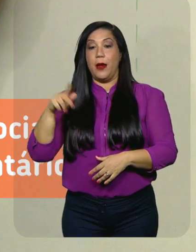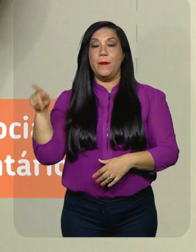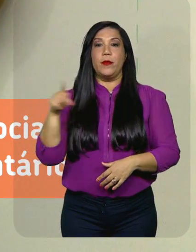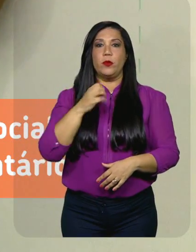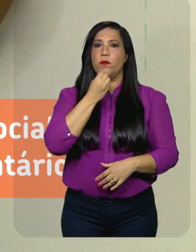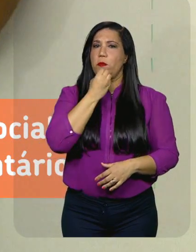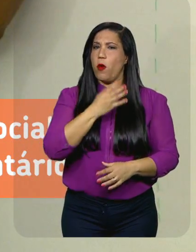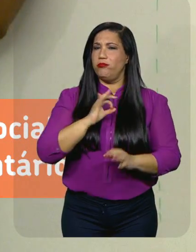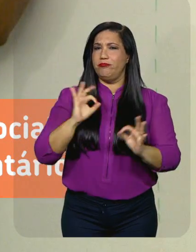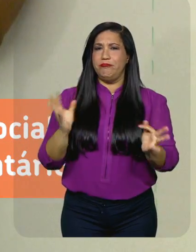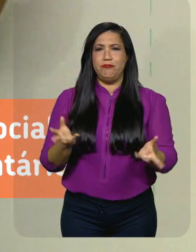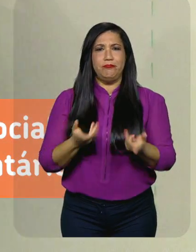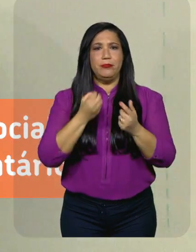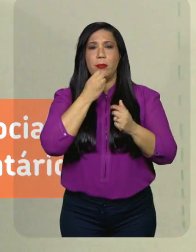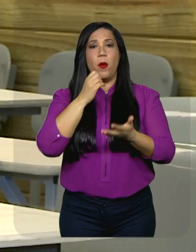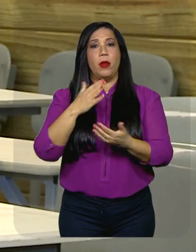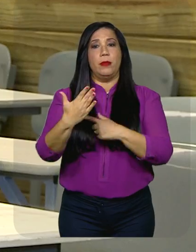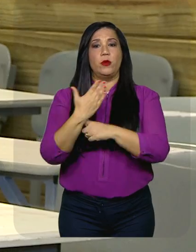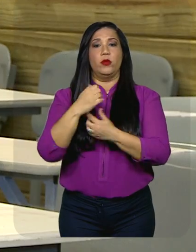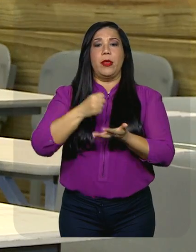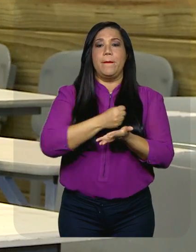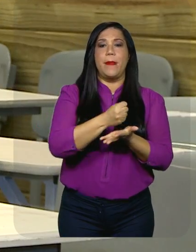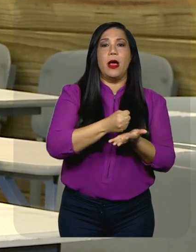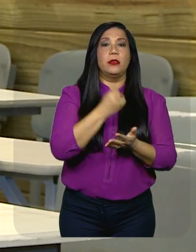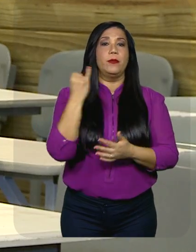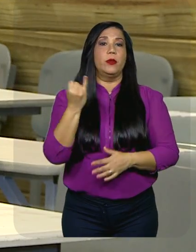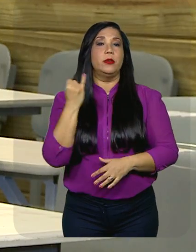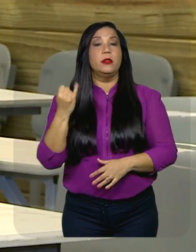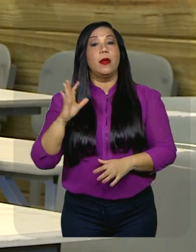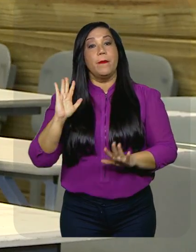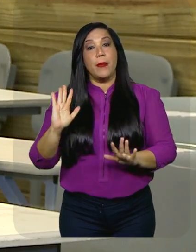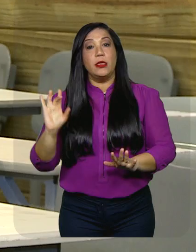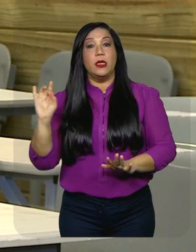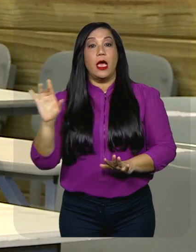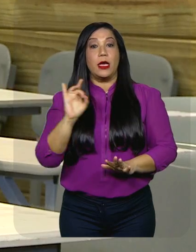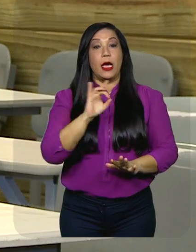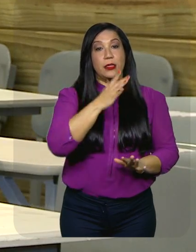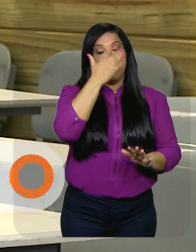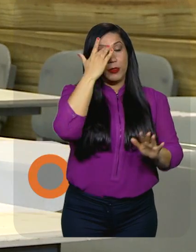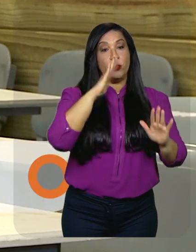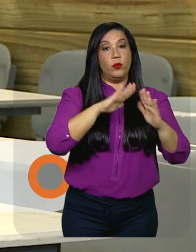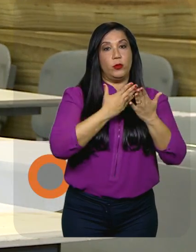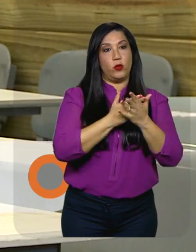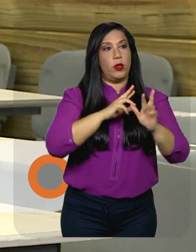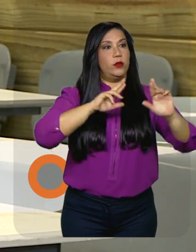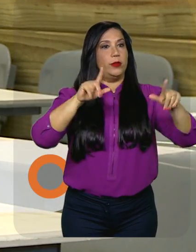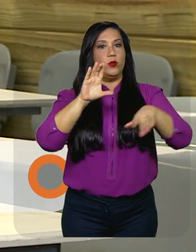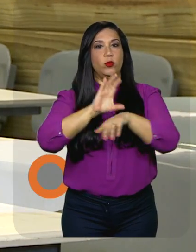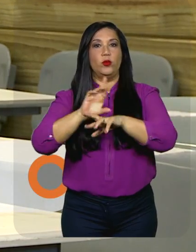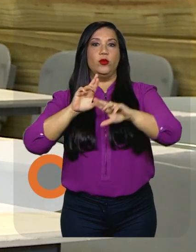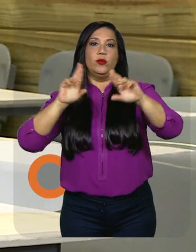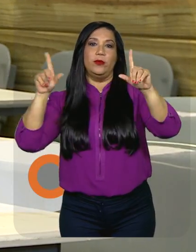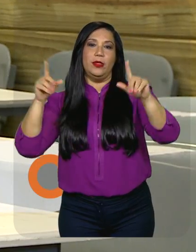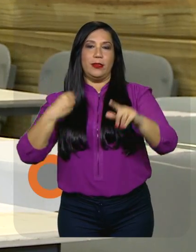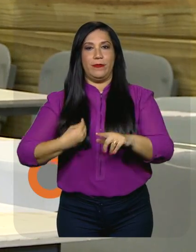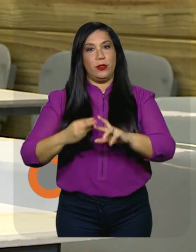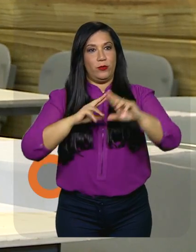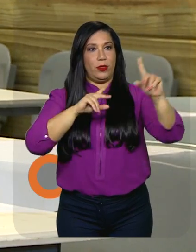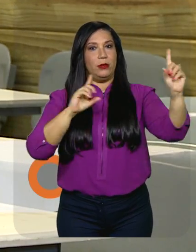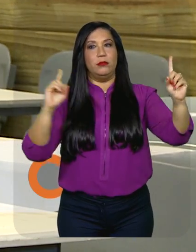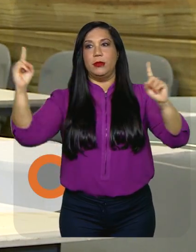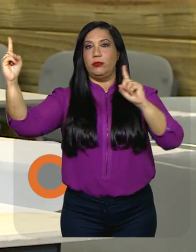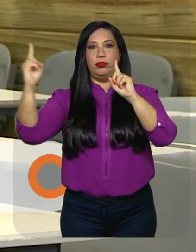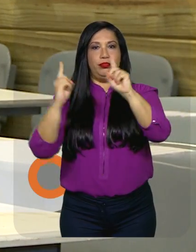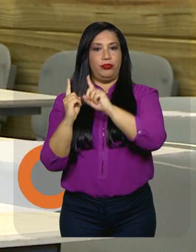muito bons e que dão uma base. Muito embora cada um tenha vindo de uma escola diferente, de um curso diferente, de uma realidade